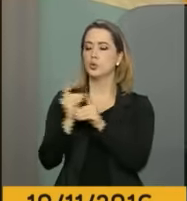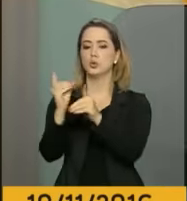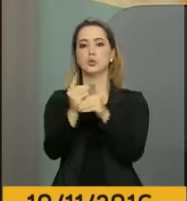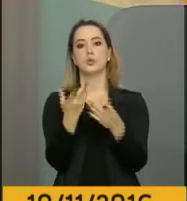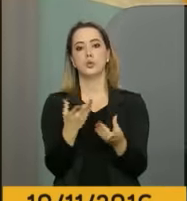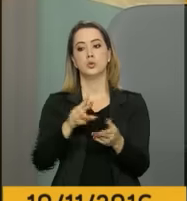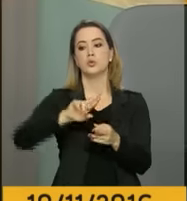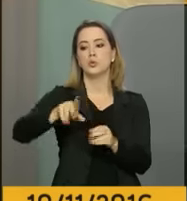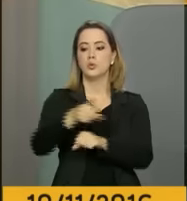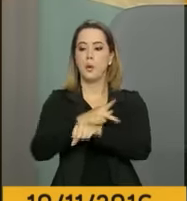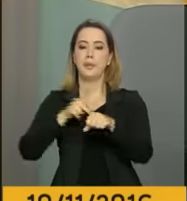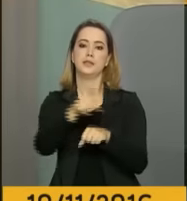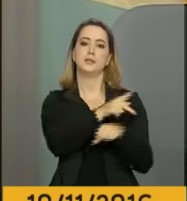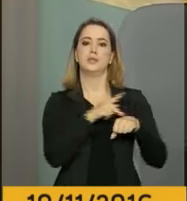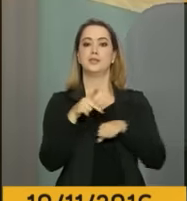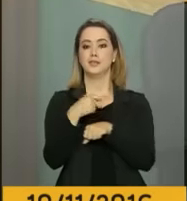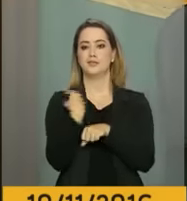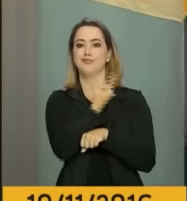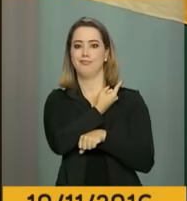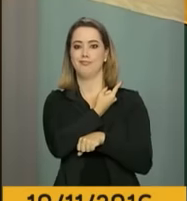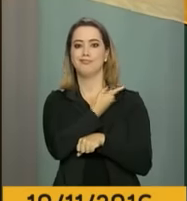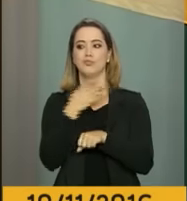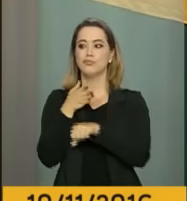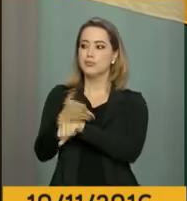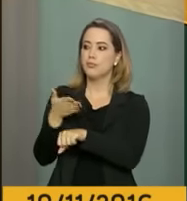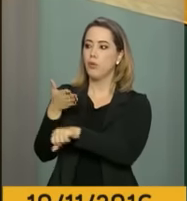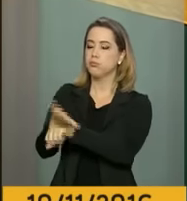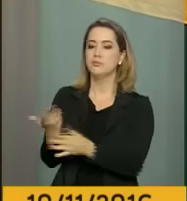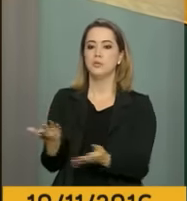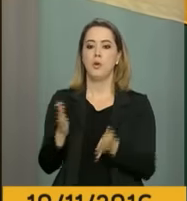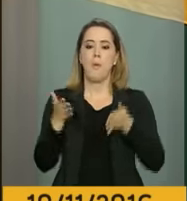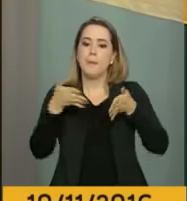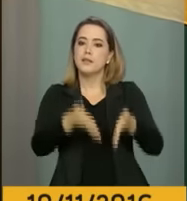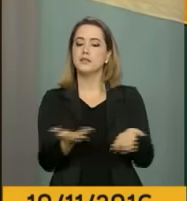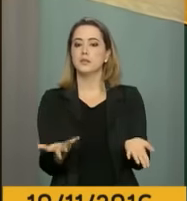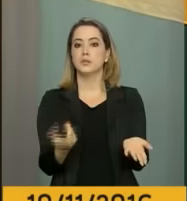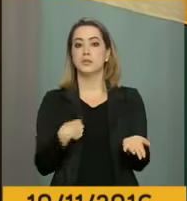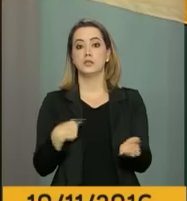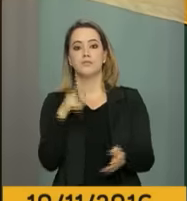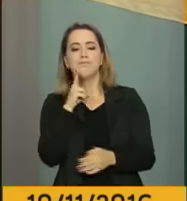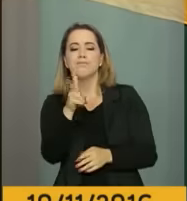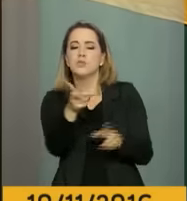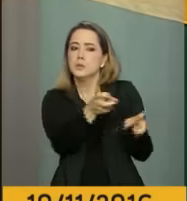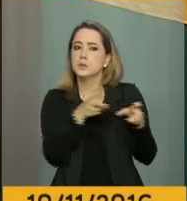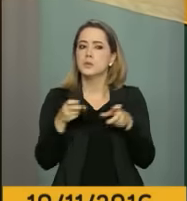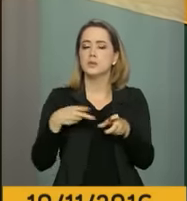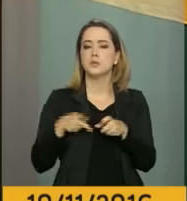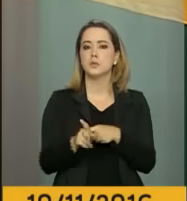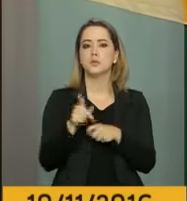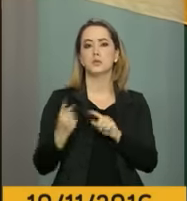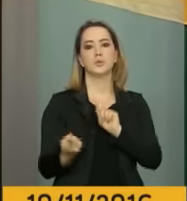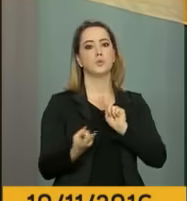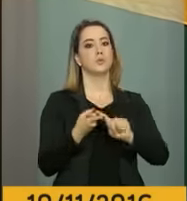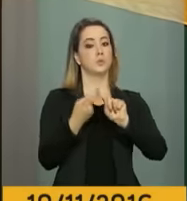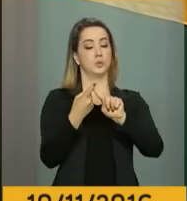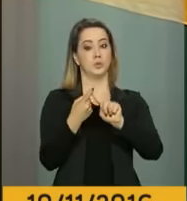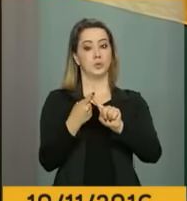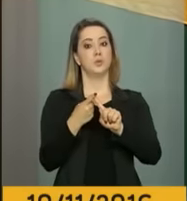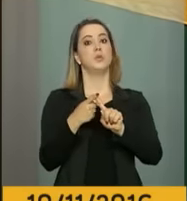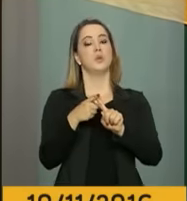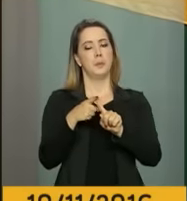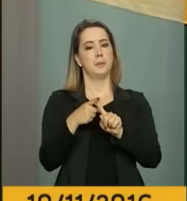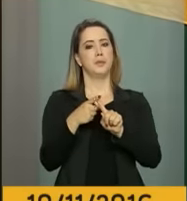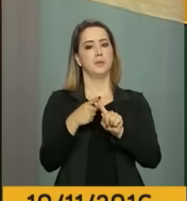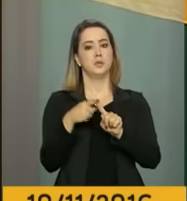multilaterais de que participamos, eu verifico sempre que um dos primeiros tópicos de toda e qualquer discussão com chefe de Estado ou